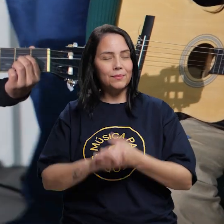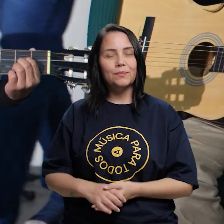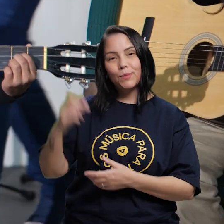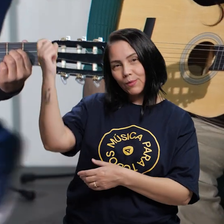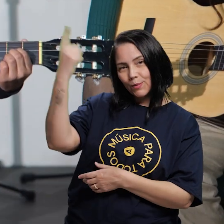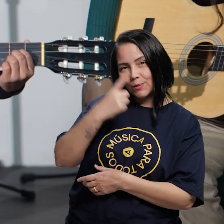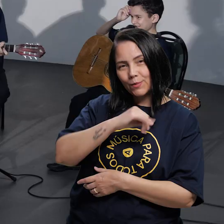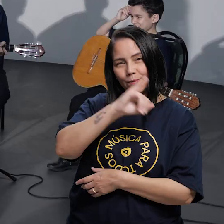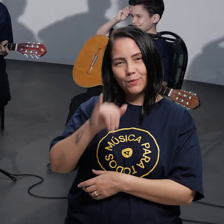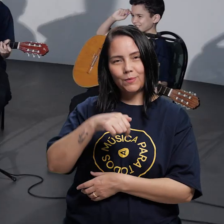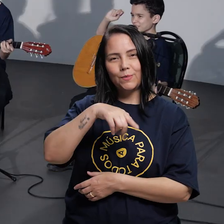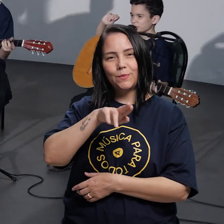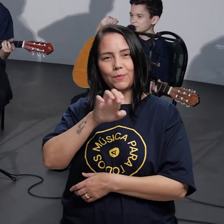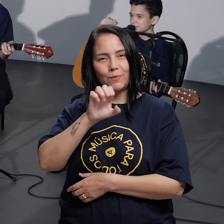Quest.